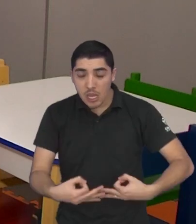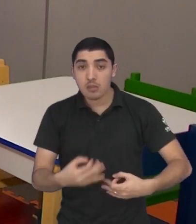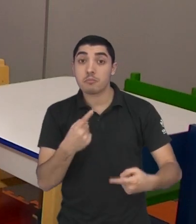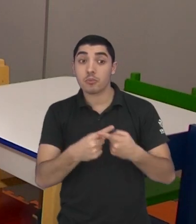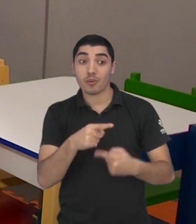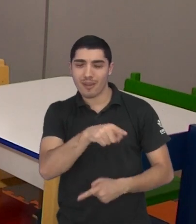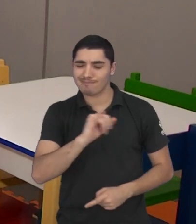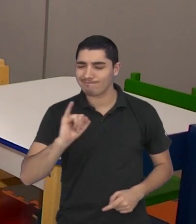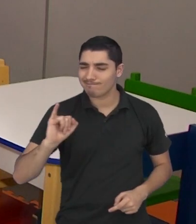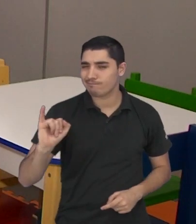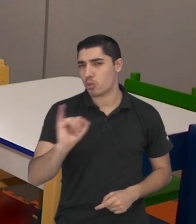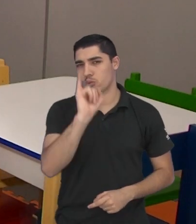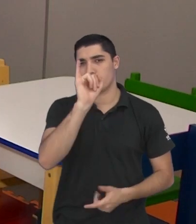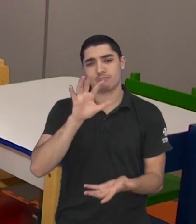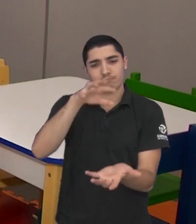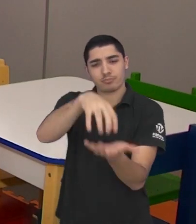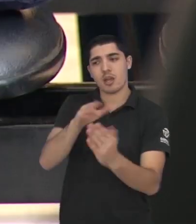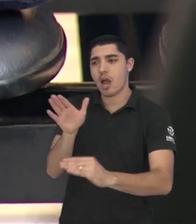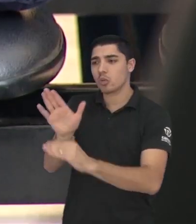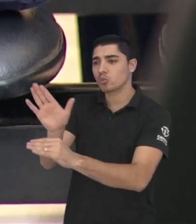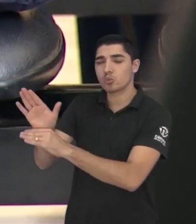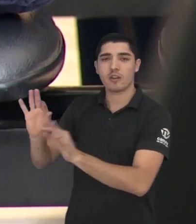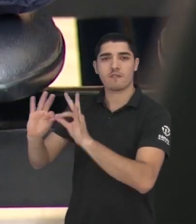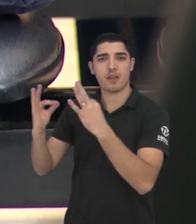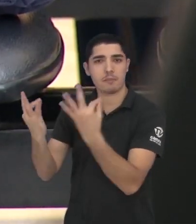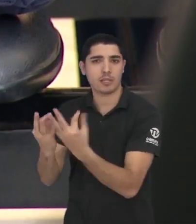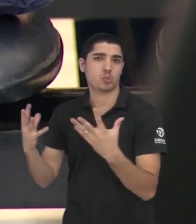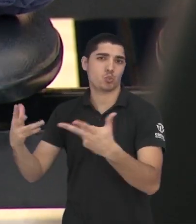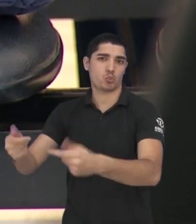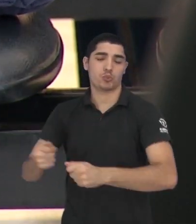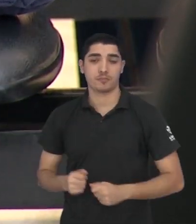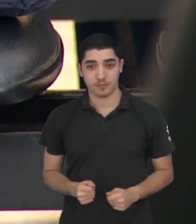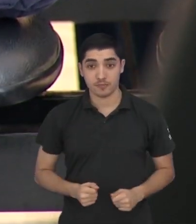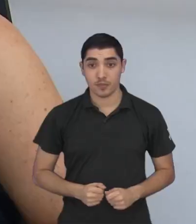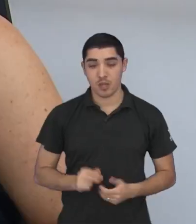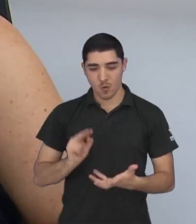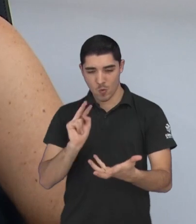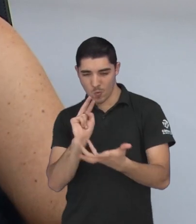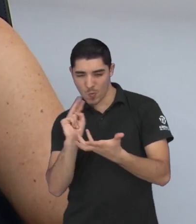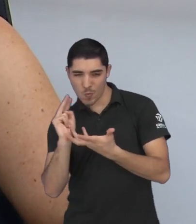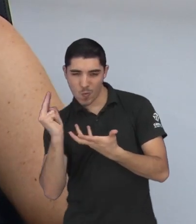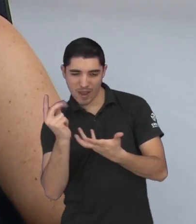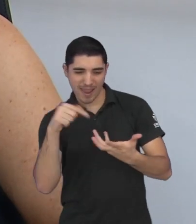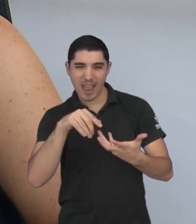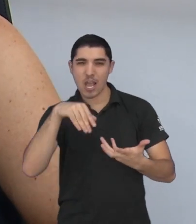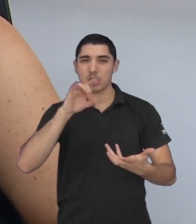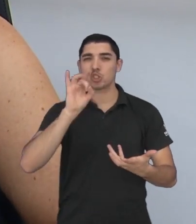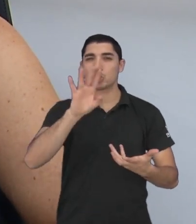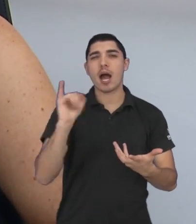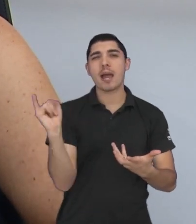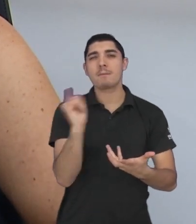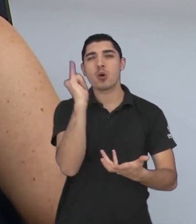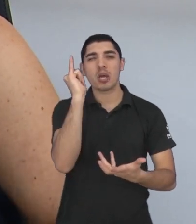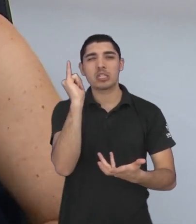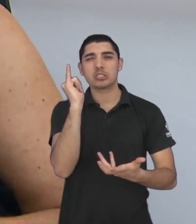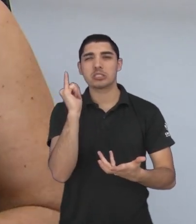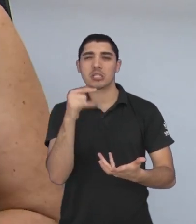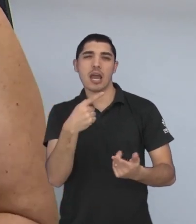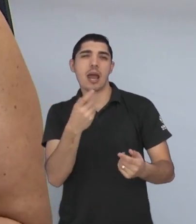Jair Bolsonaro na cidade de São Sebastião. A fala de Lula ainda foi tema apresentado pelo vereador Marcelo Garcia.